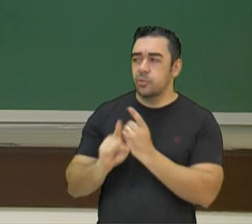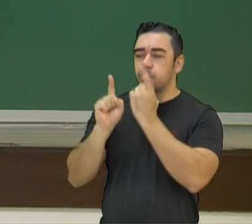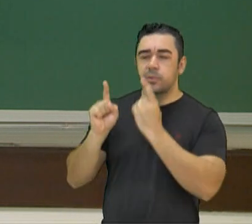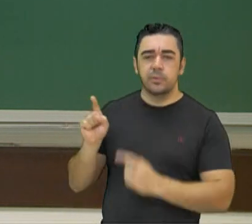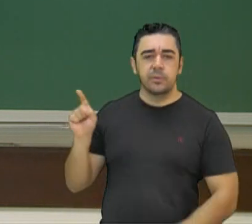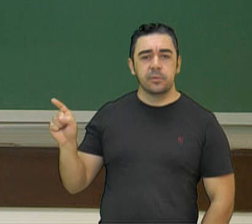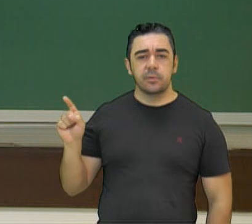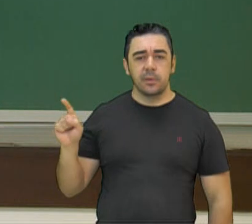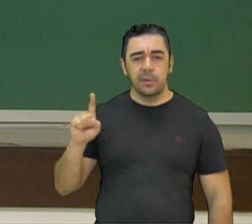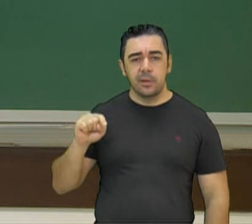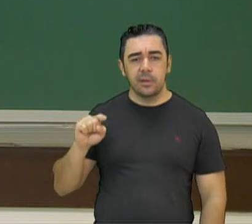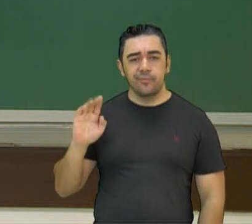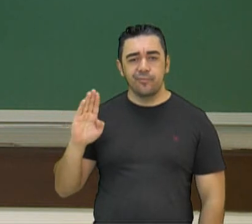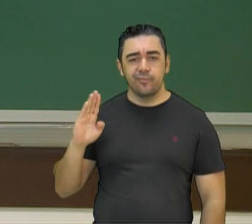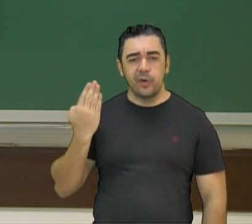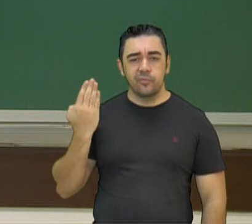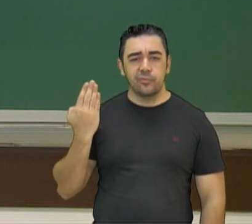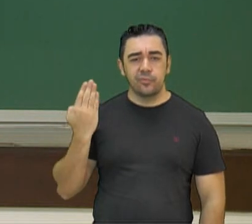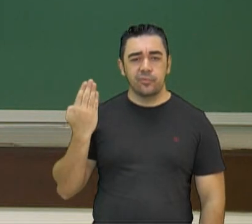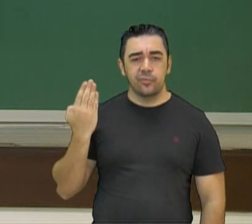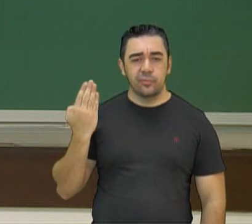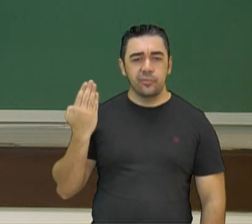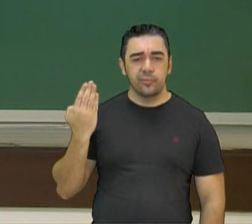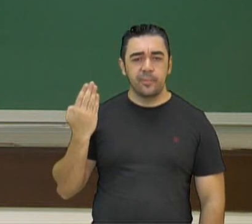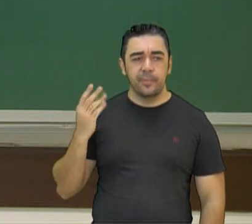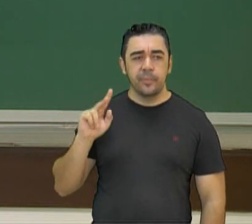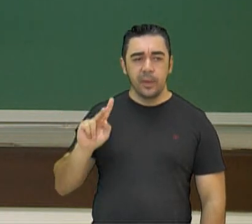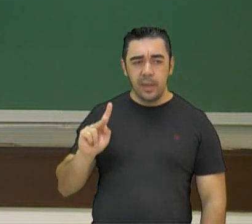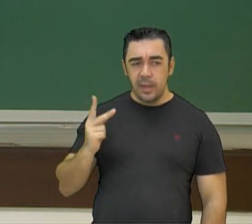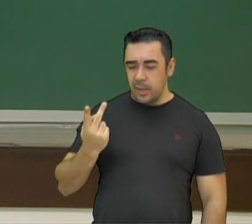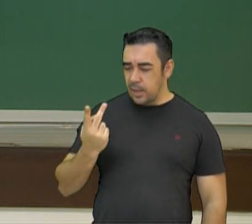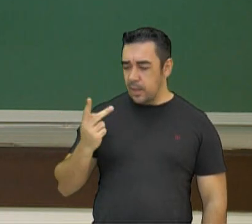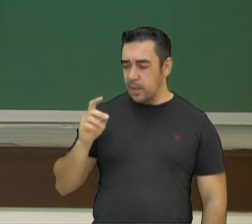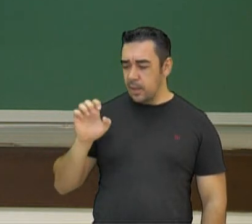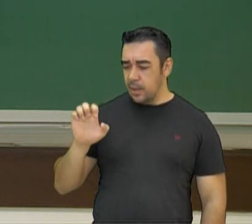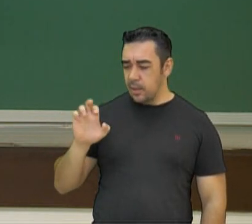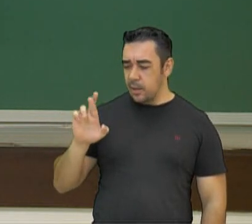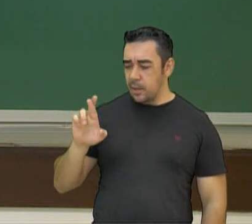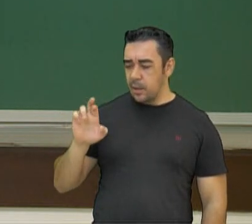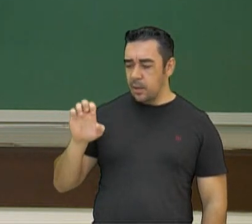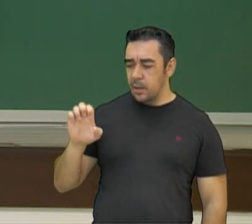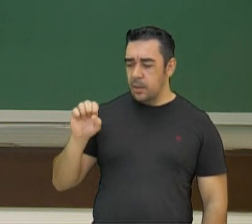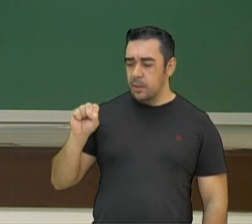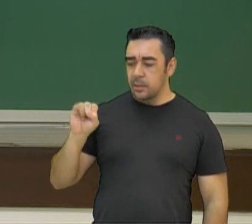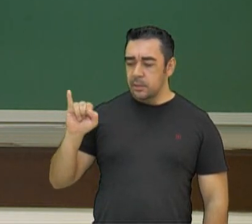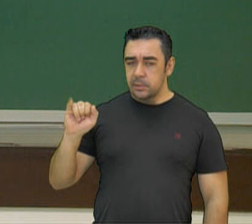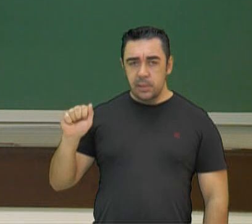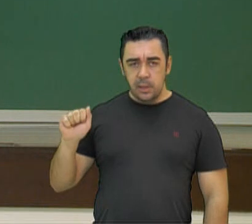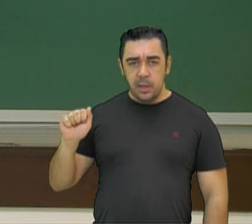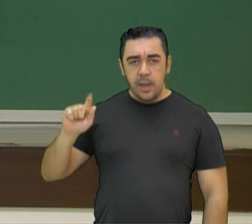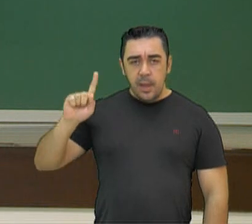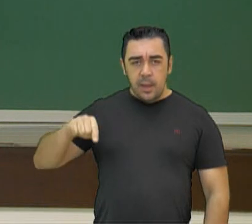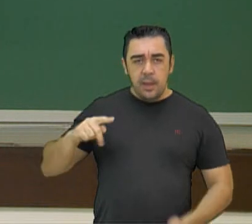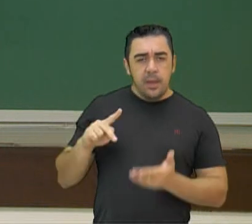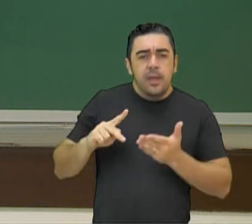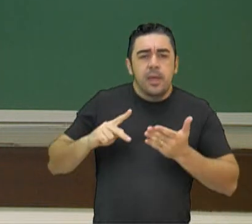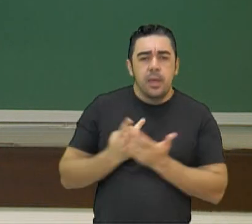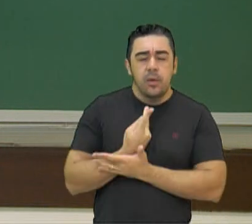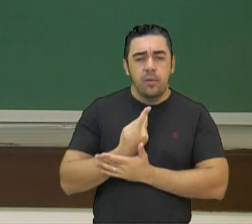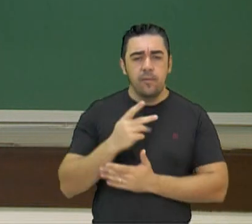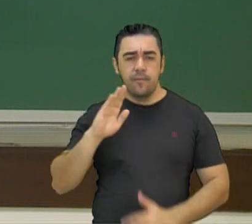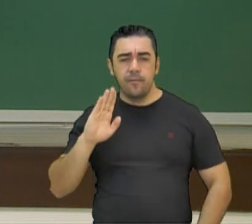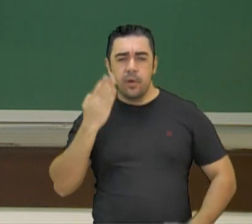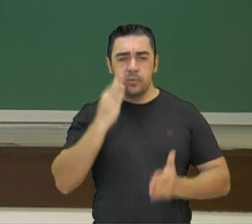era apenas uma heresia. Heresia quer dizer um erro teológico, algo que depois a